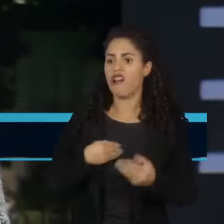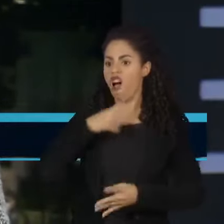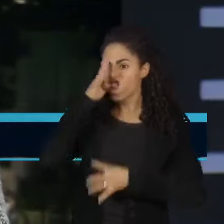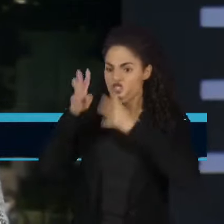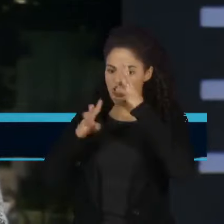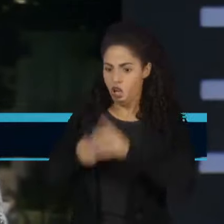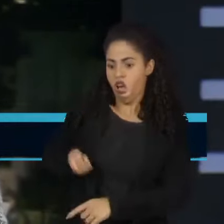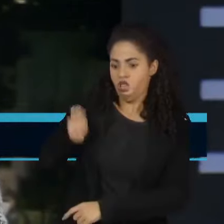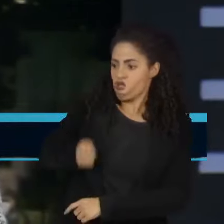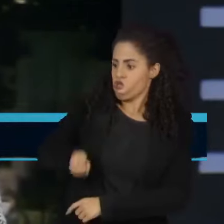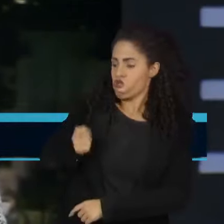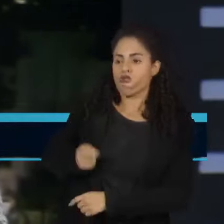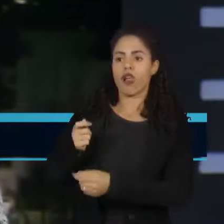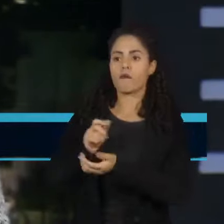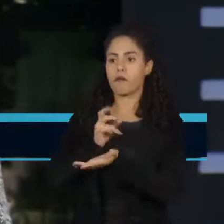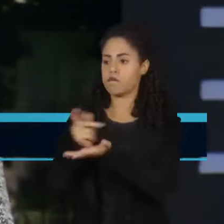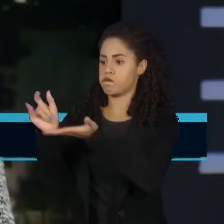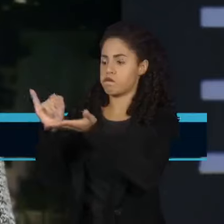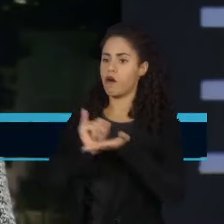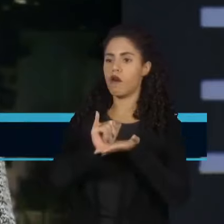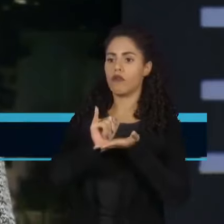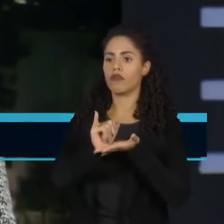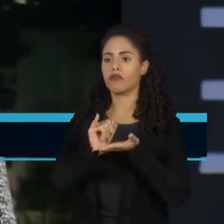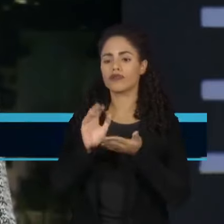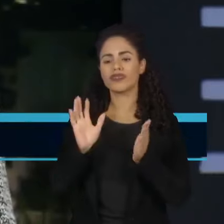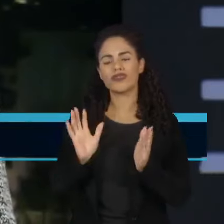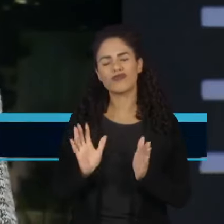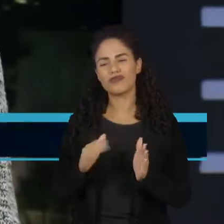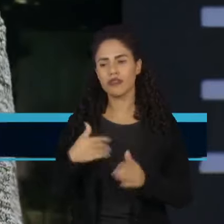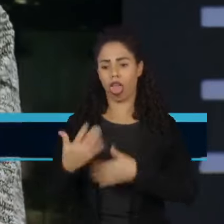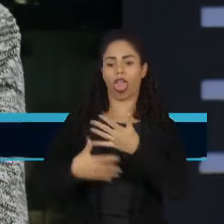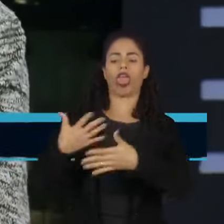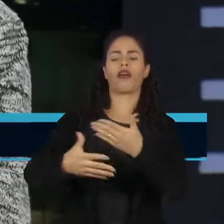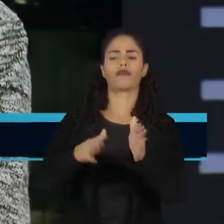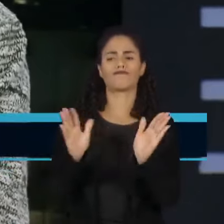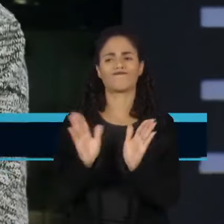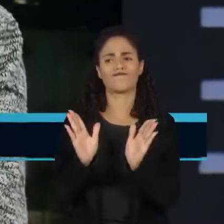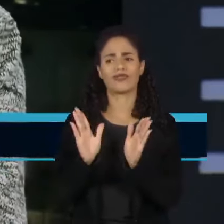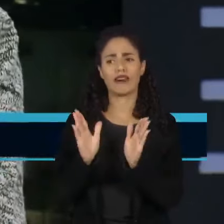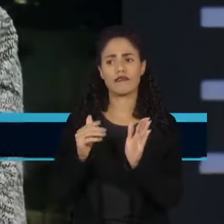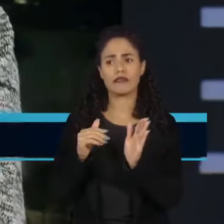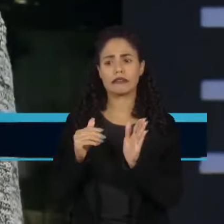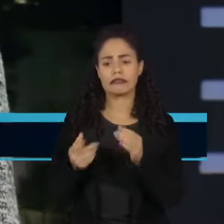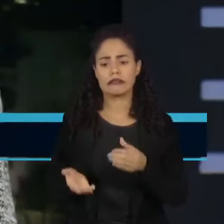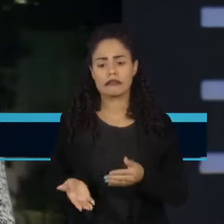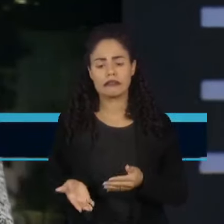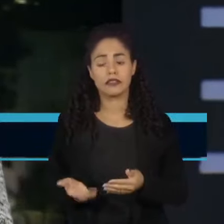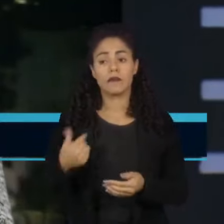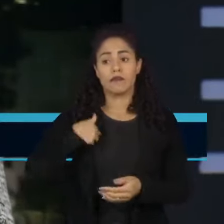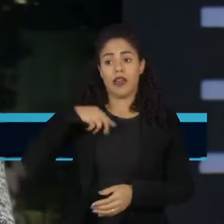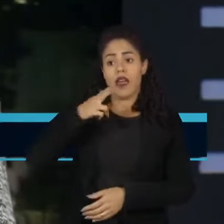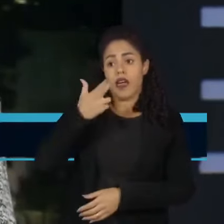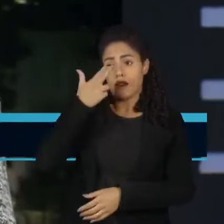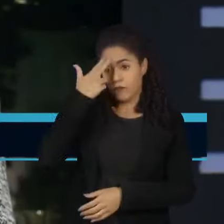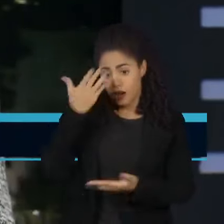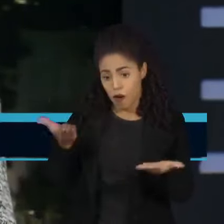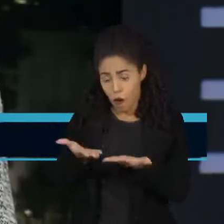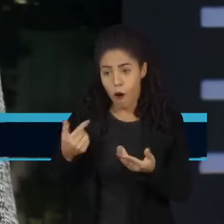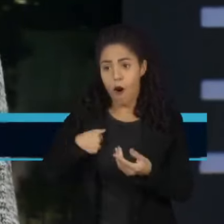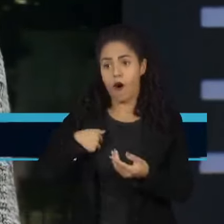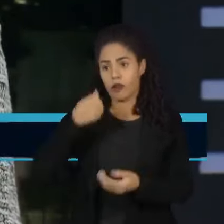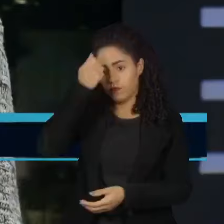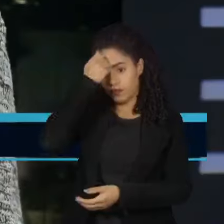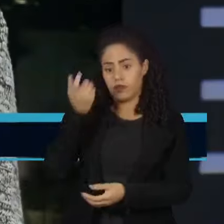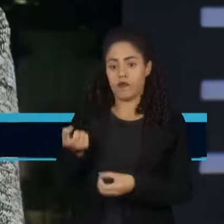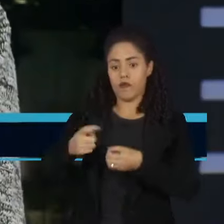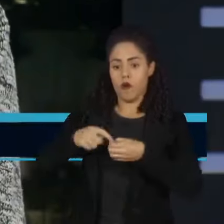esse leilão, tentaram fazer essa importação. Eu acho que foi muito atropelado. Agora voltaram atrás, né? Não podiam ter continuado num leilão desse,